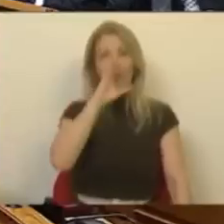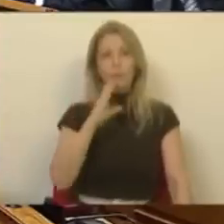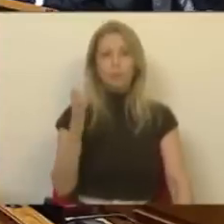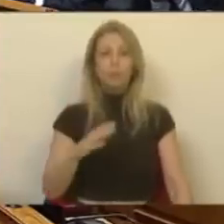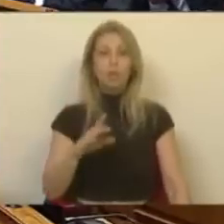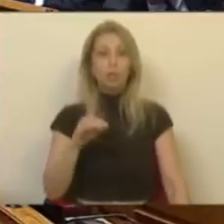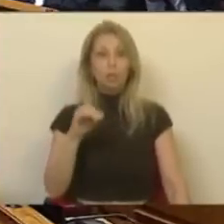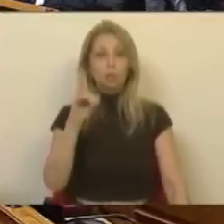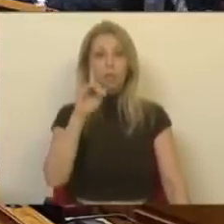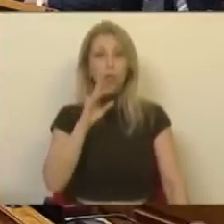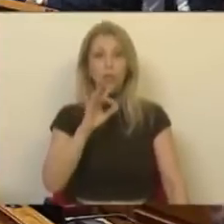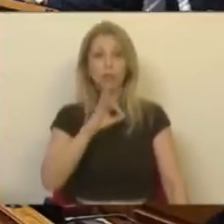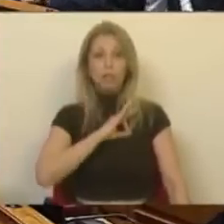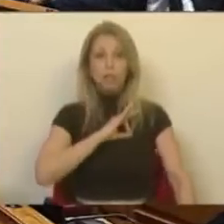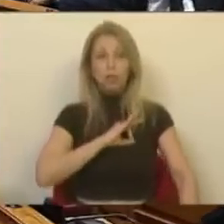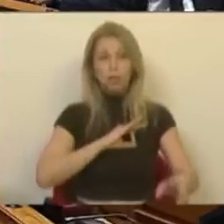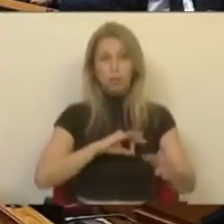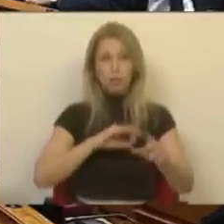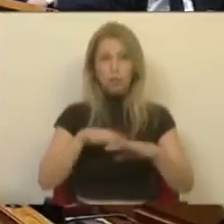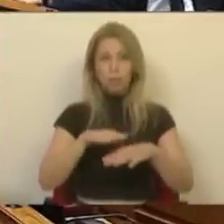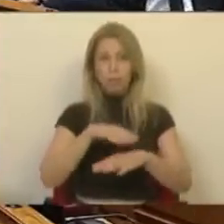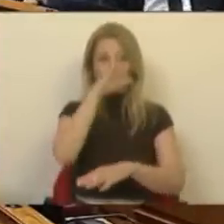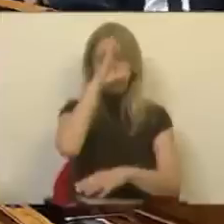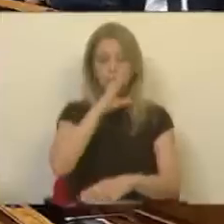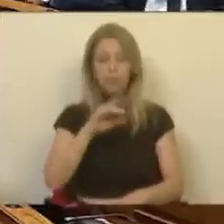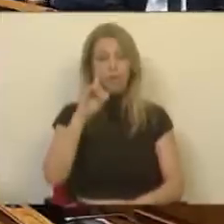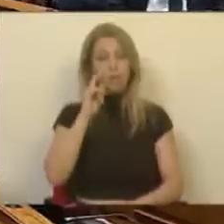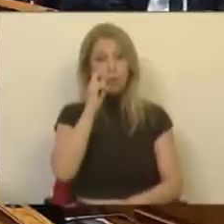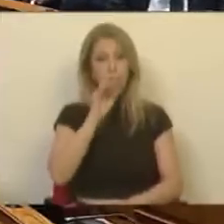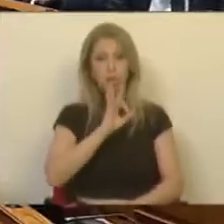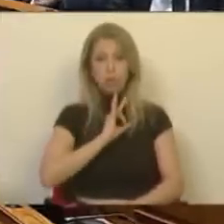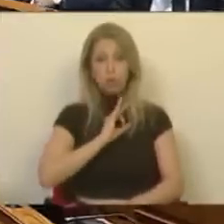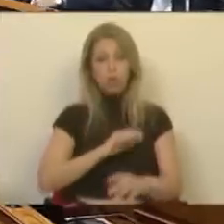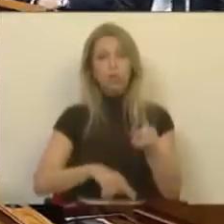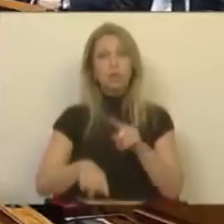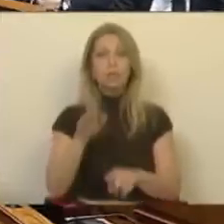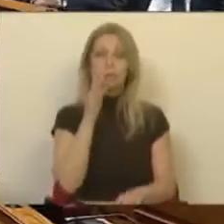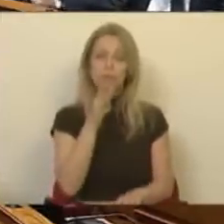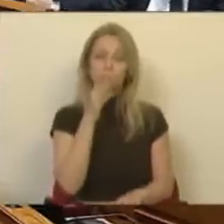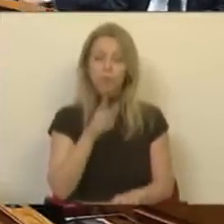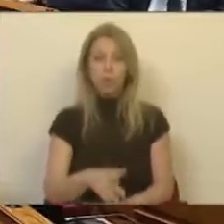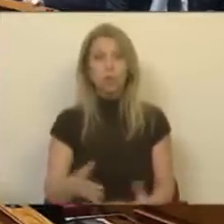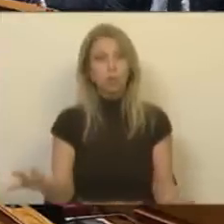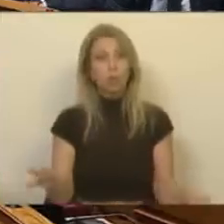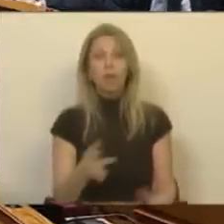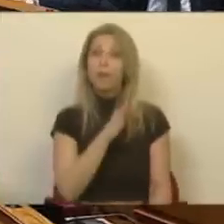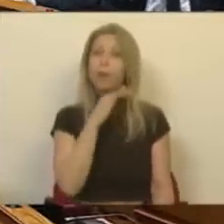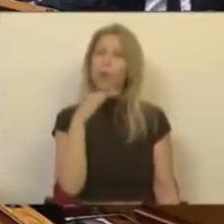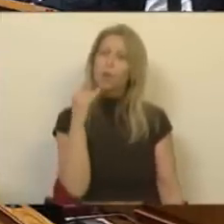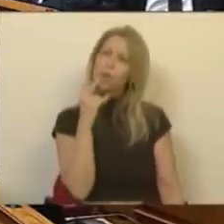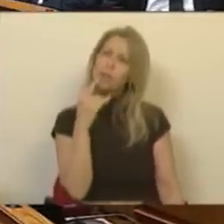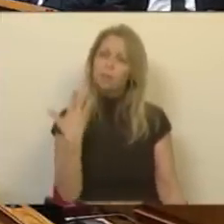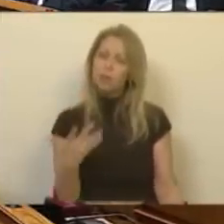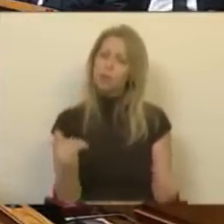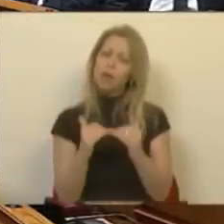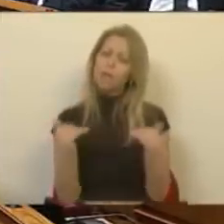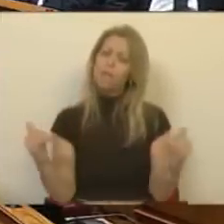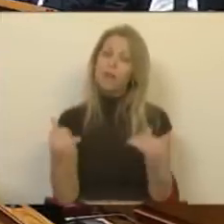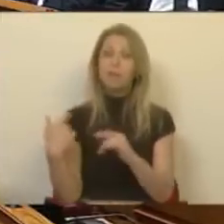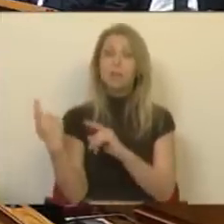senhoras e senhores membros do governo senhoras e senhores deputados curiosamente chegamos a esta fase do debate